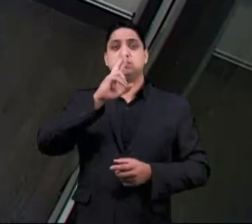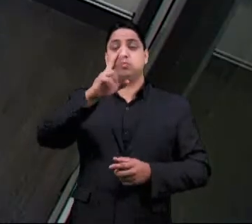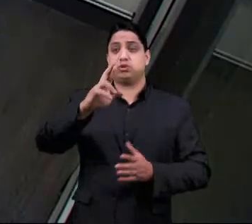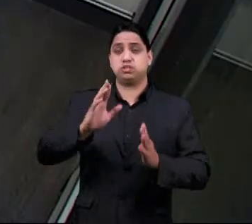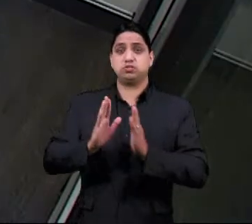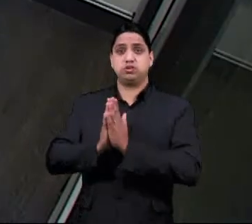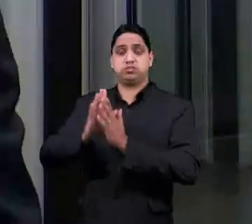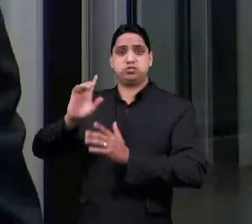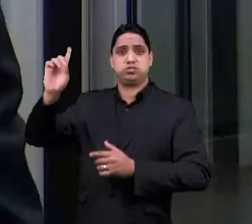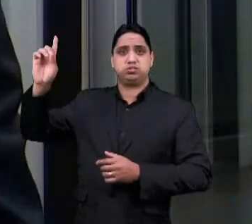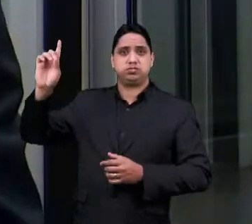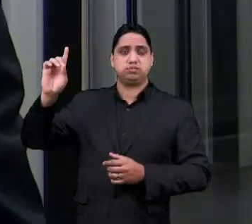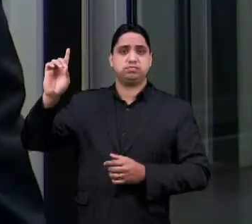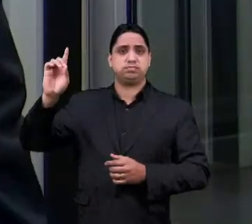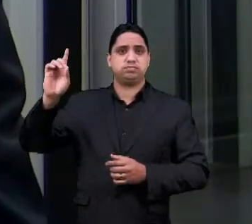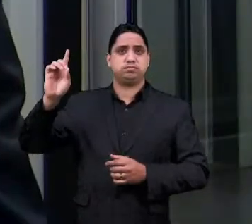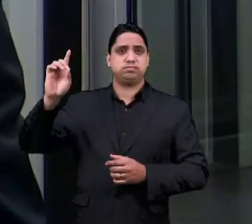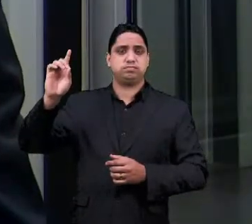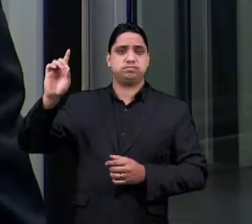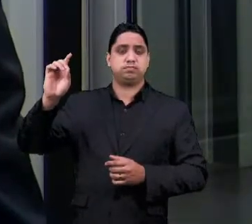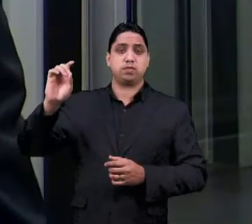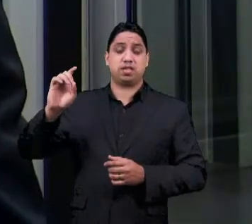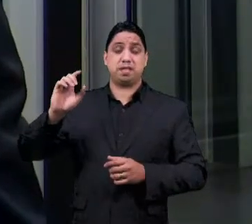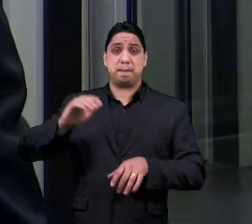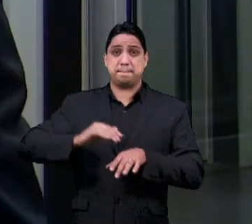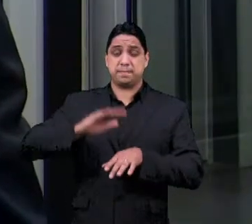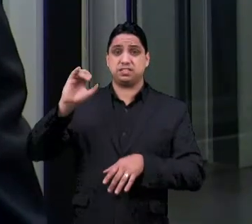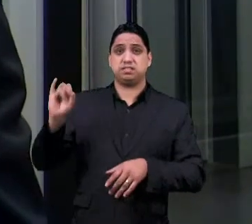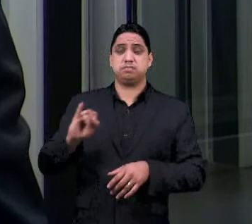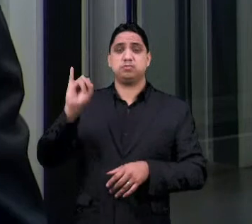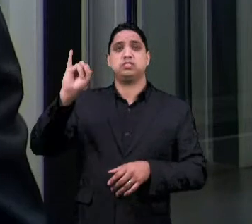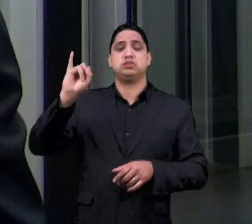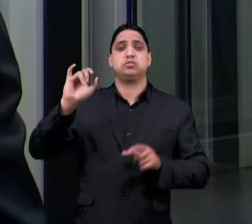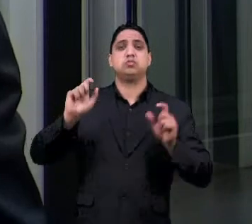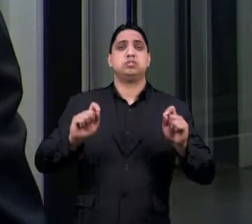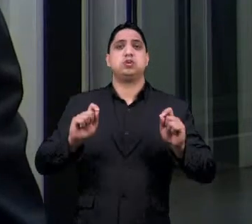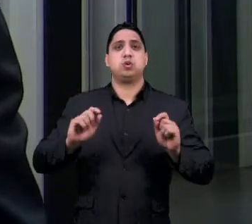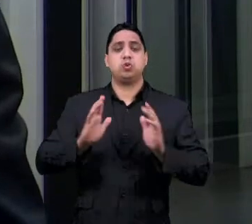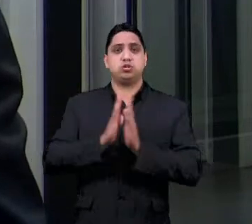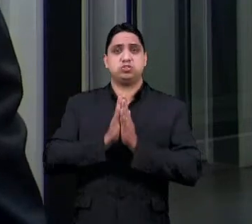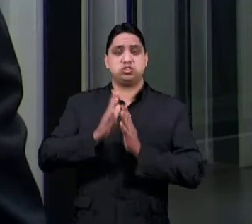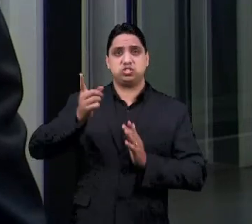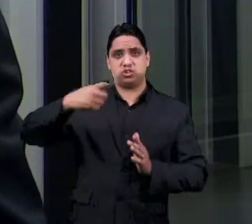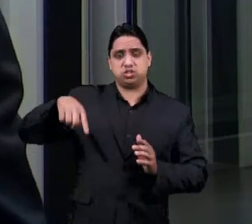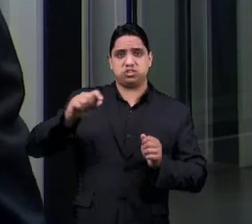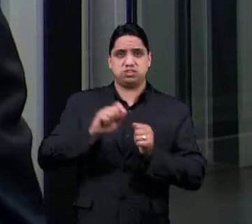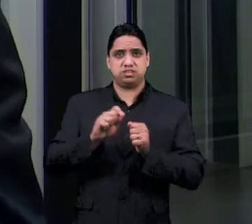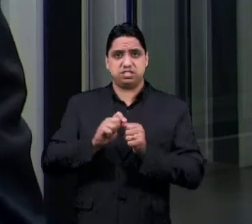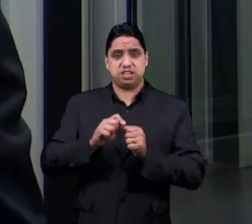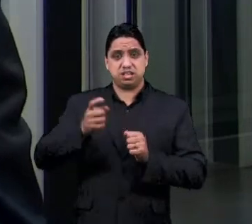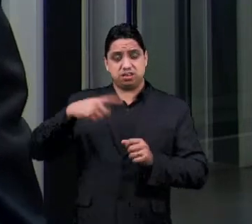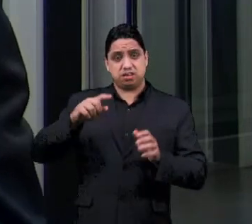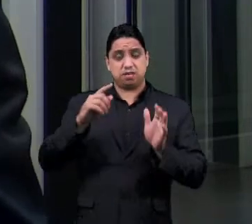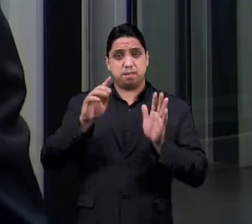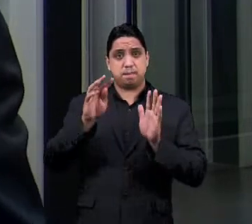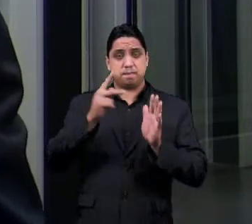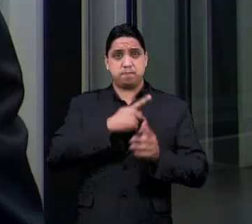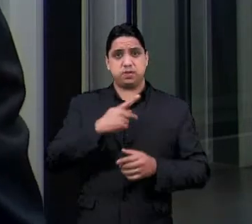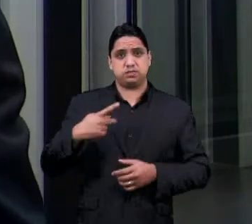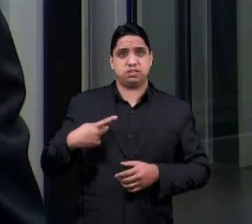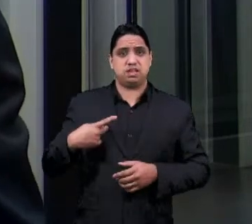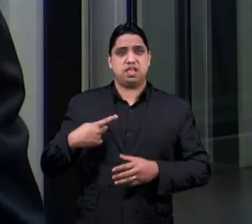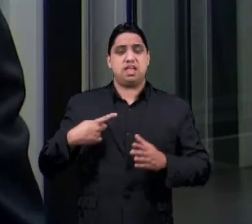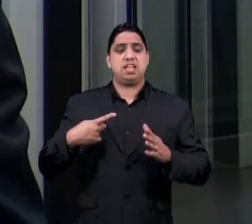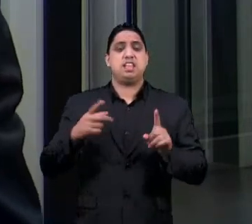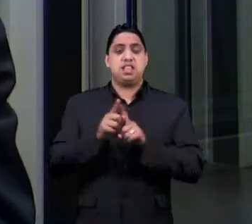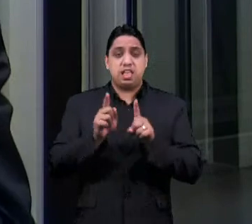orações. E mais importante, oração que nós fazemos, e nós pastores, oração que a igreja faz por